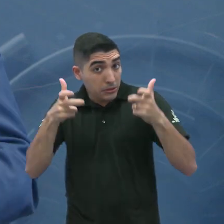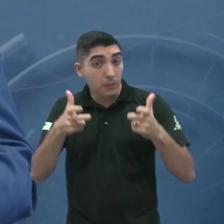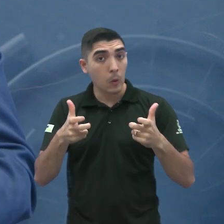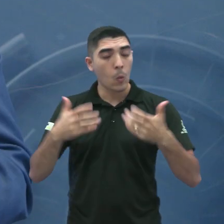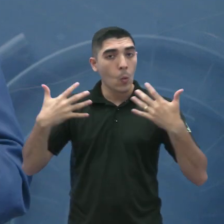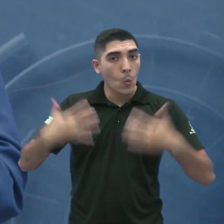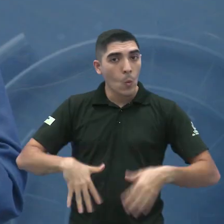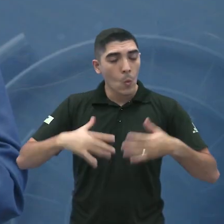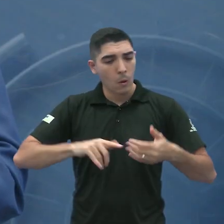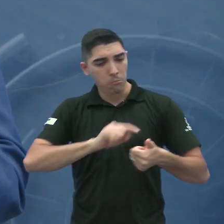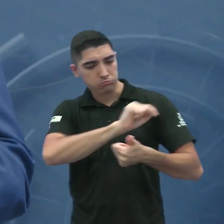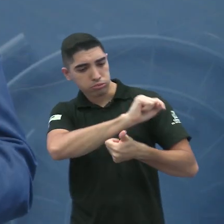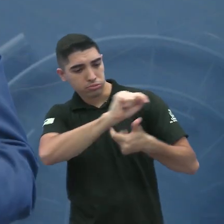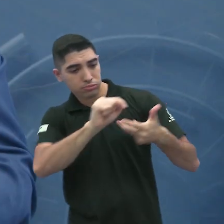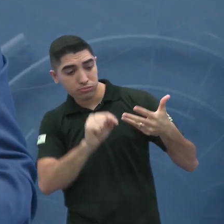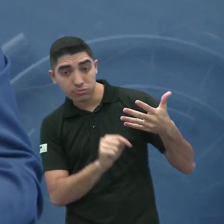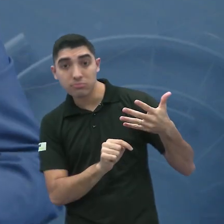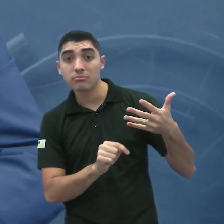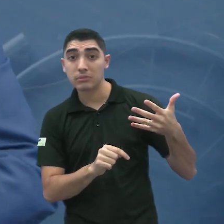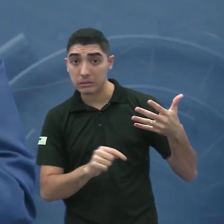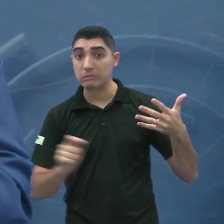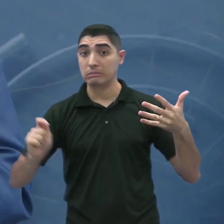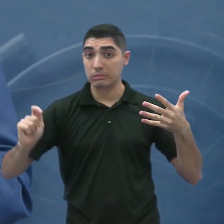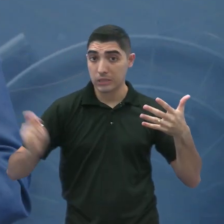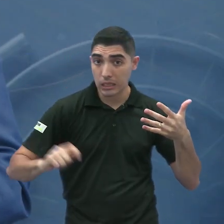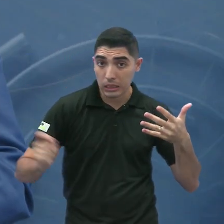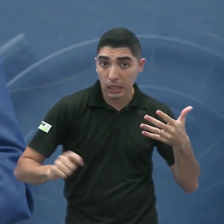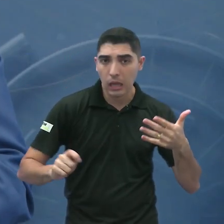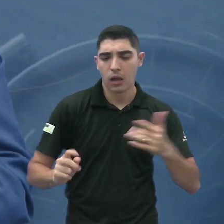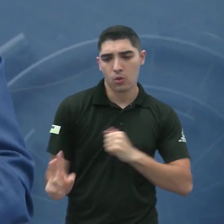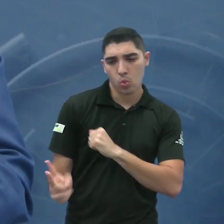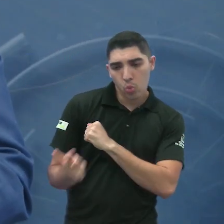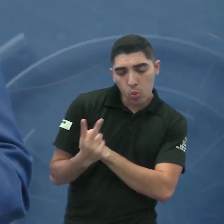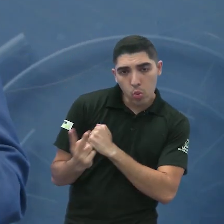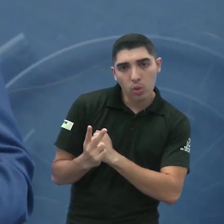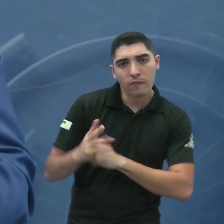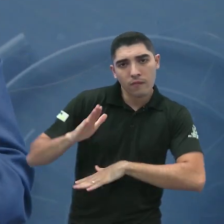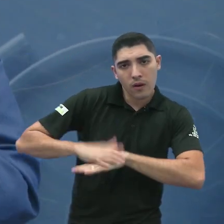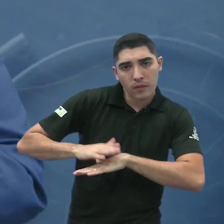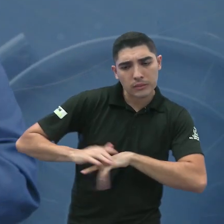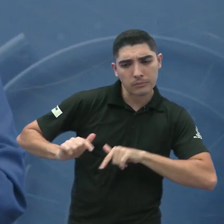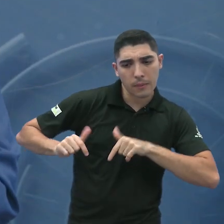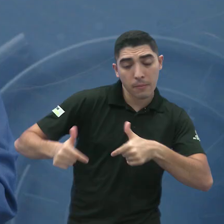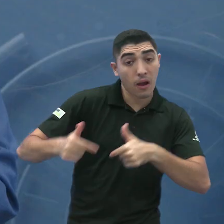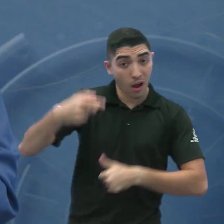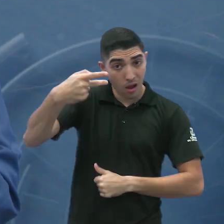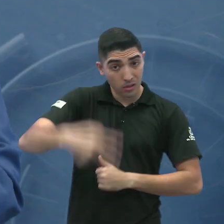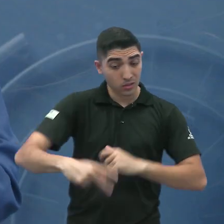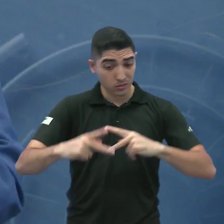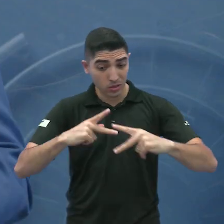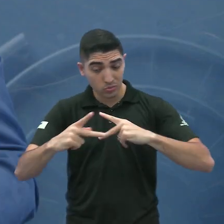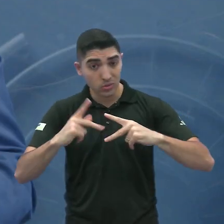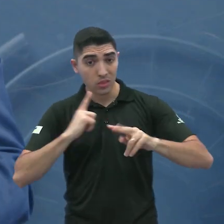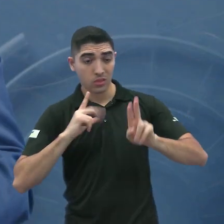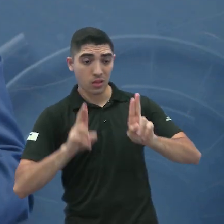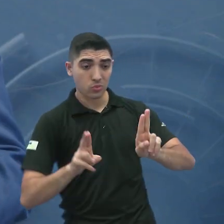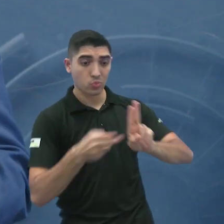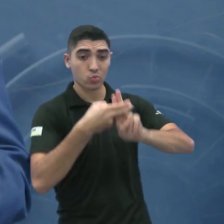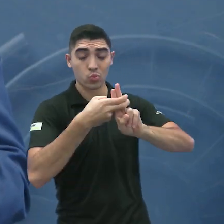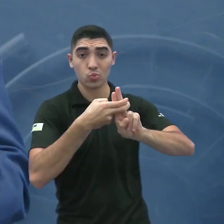quantas coisas dá para fazer, dá para se cuidar. O SUS aqui em São José oferece uma